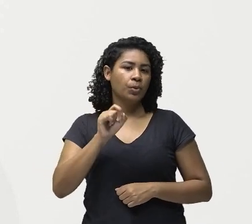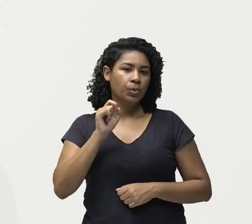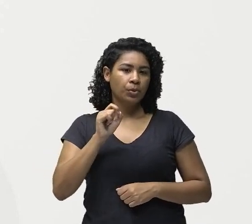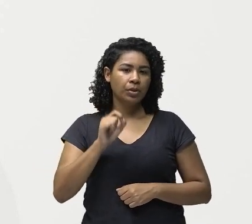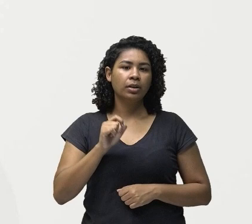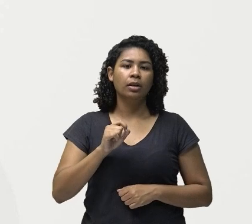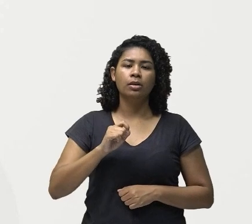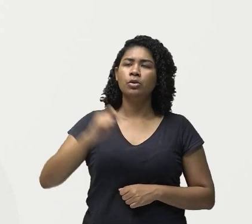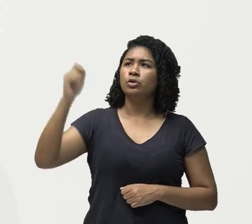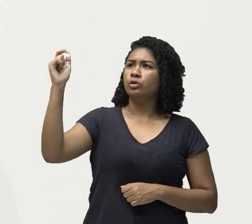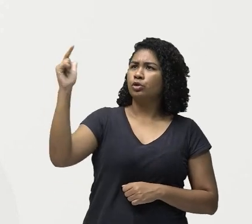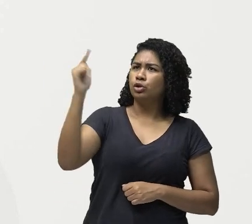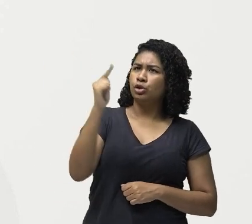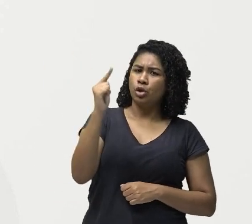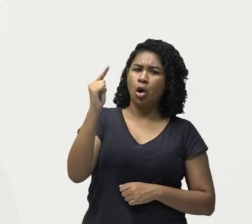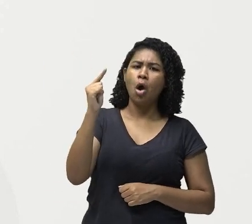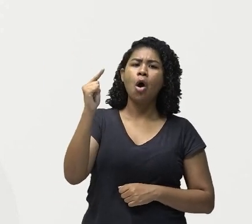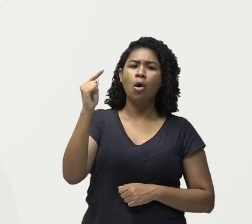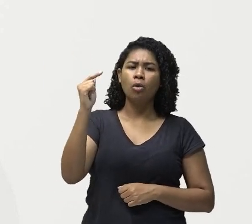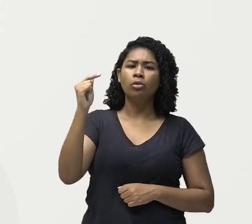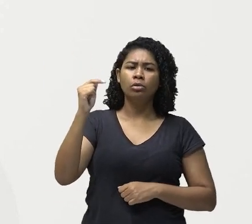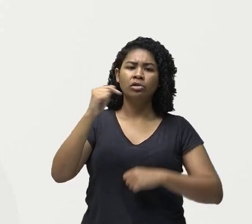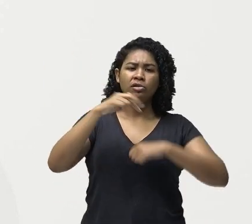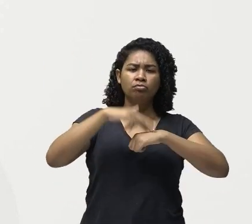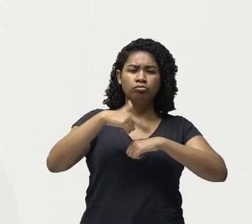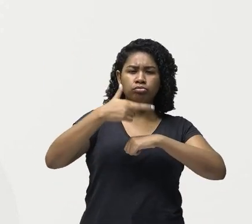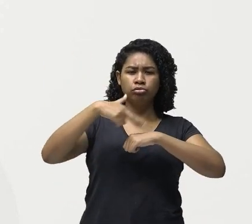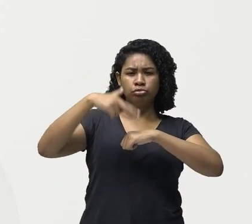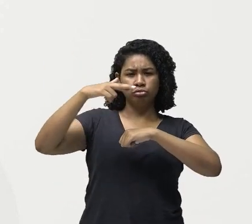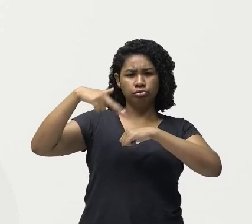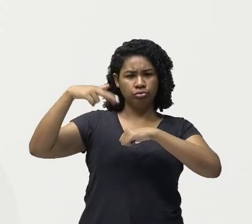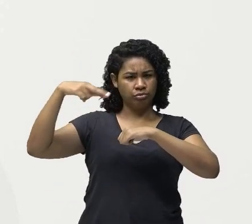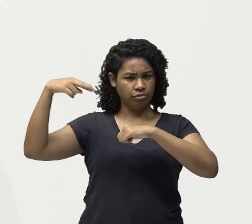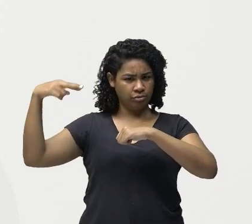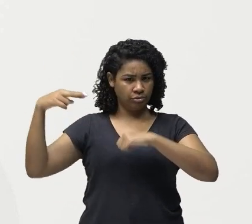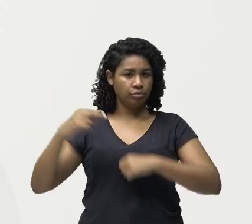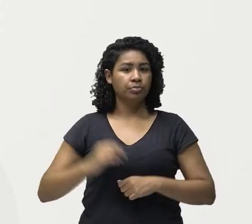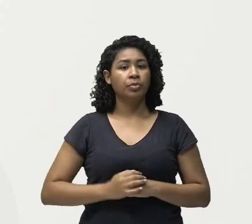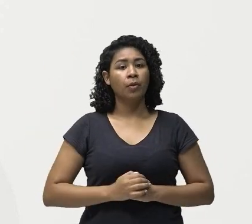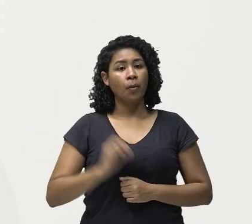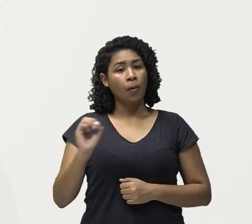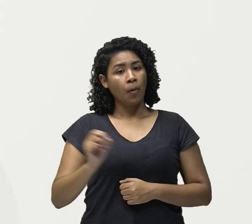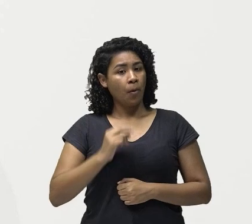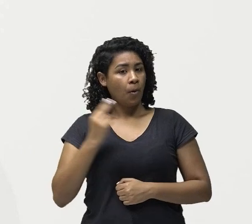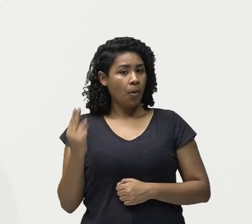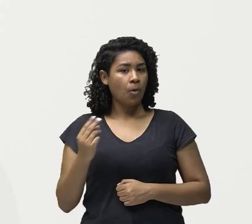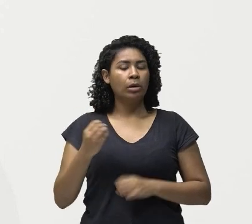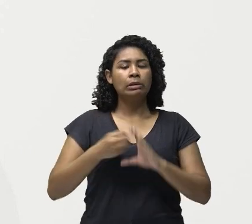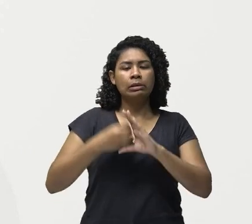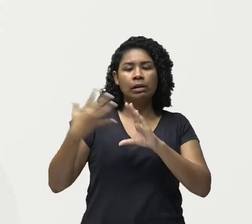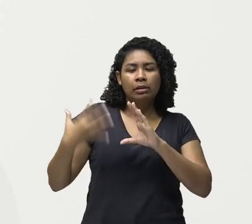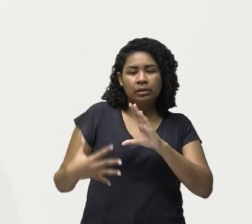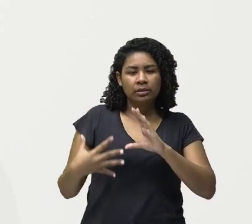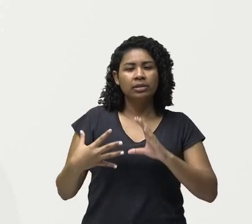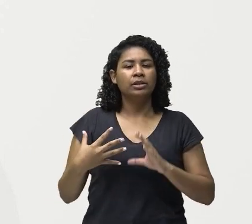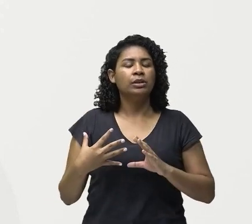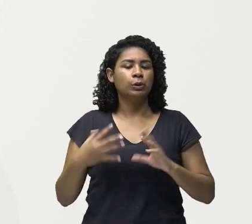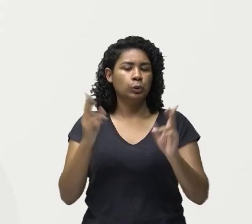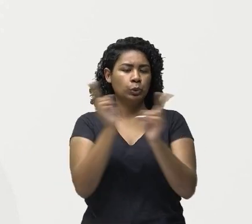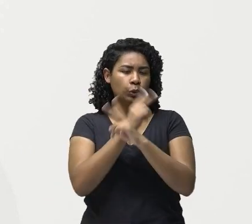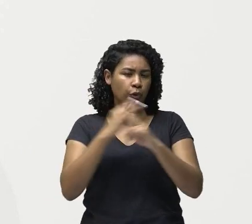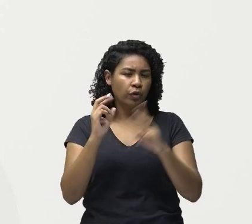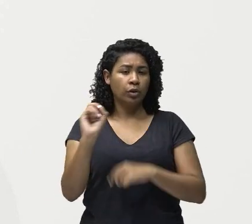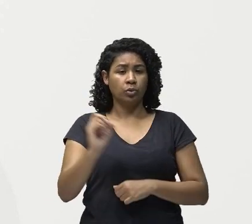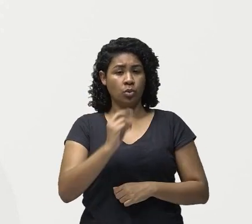radiação solar, umidade do ar e evaporação. Influenciam